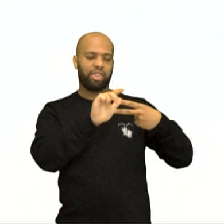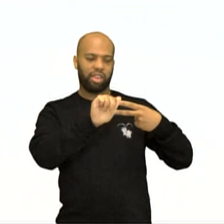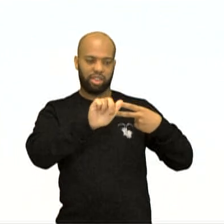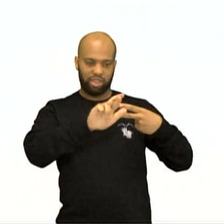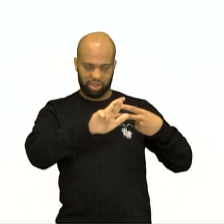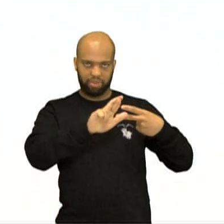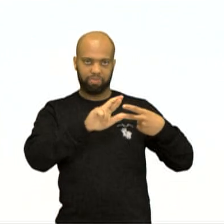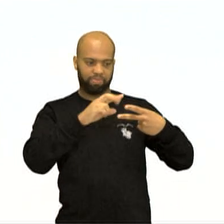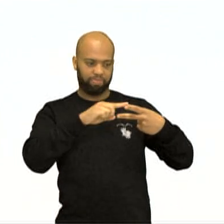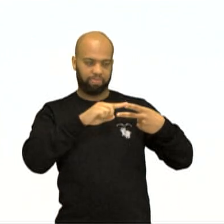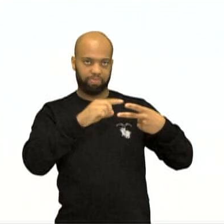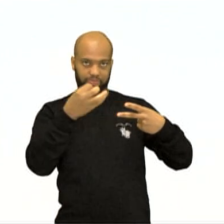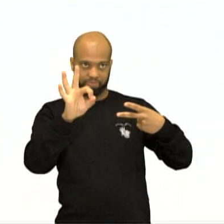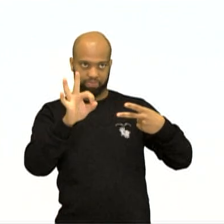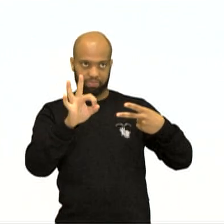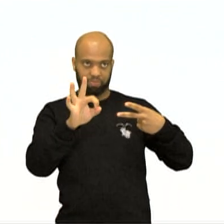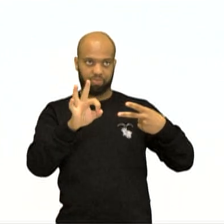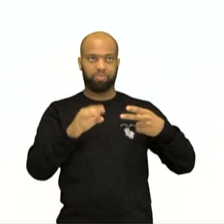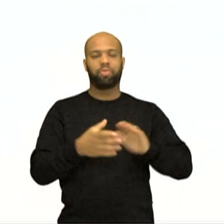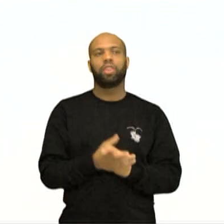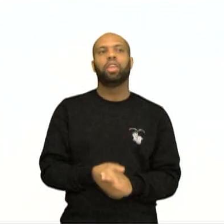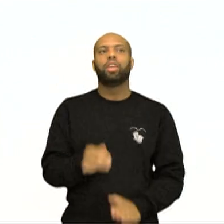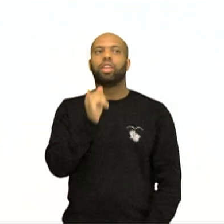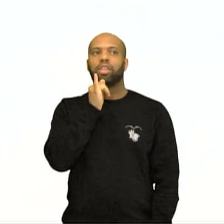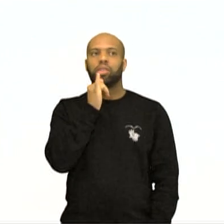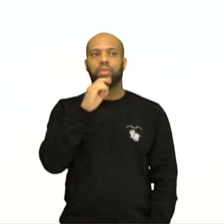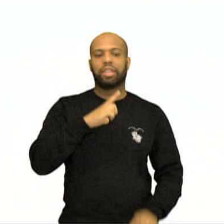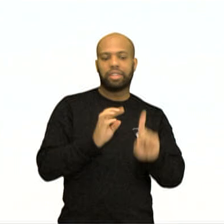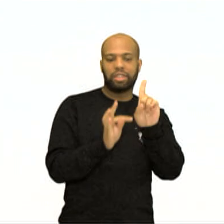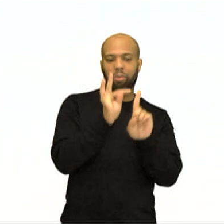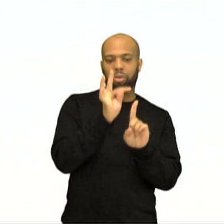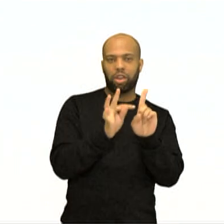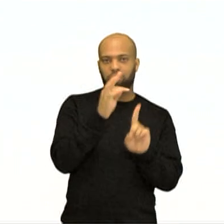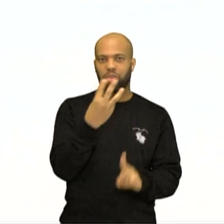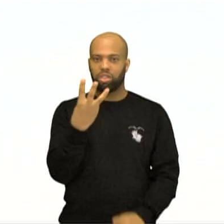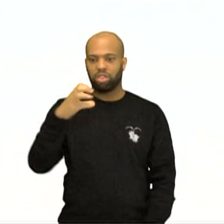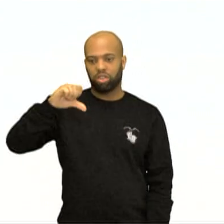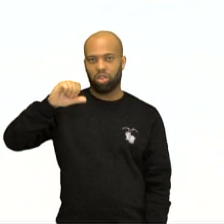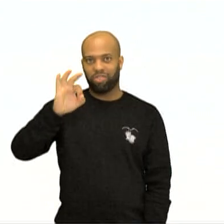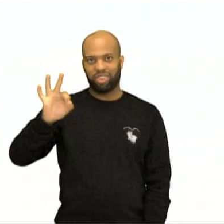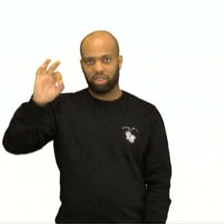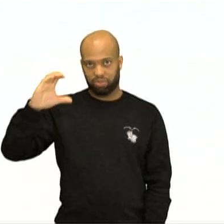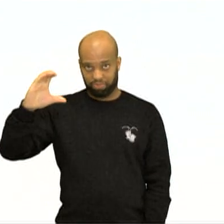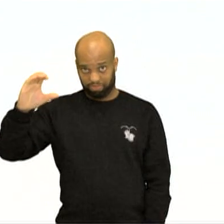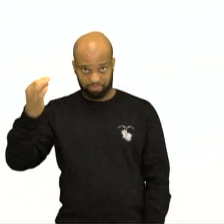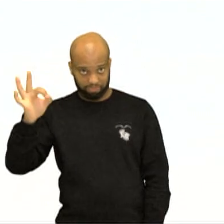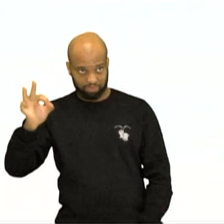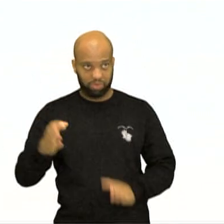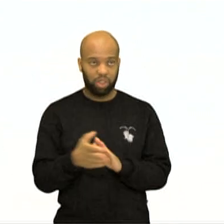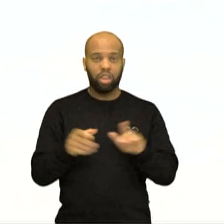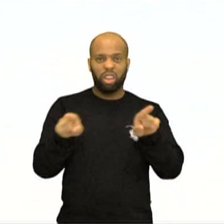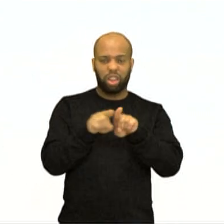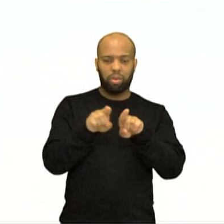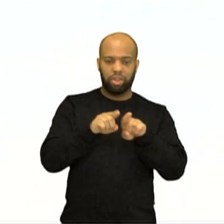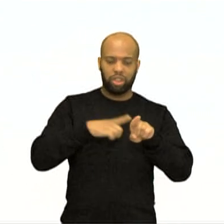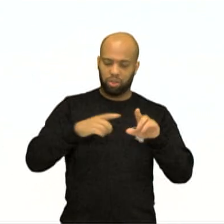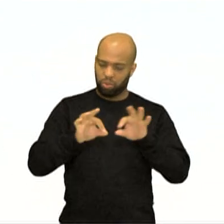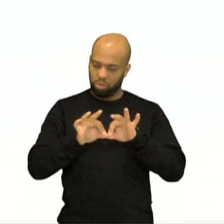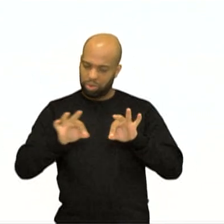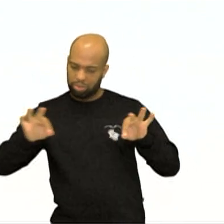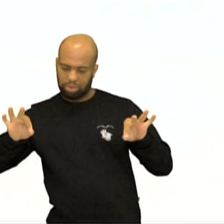representá-los completamente. Certo? Então, por exemplo, a temperatura eu falo aqui 39 graus Celsius, o comprimento, sei